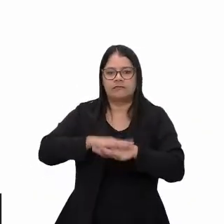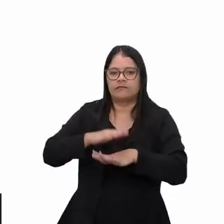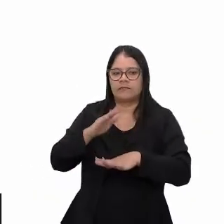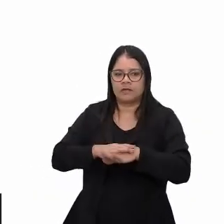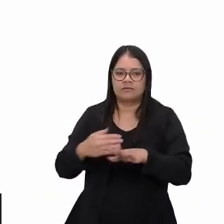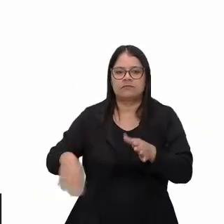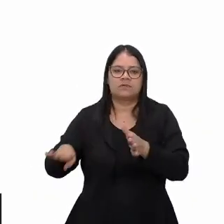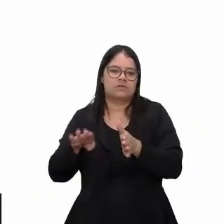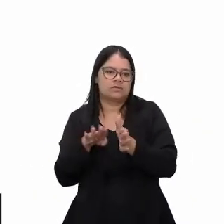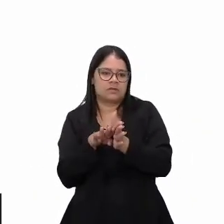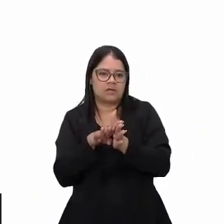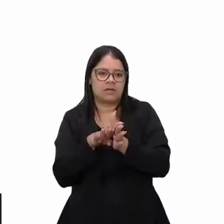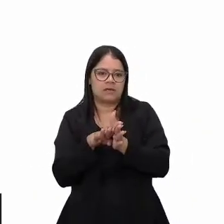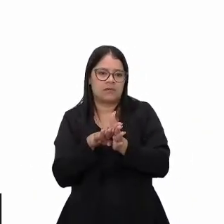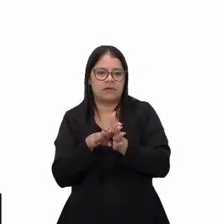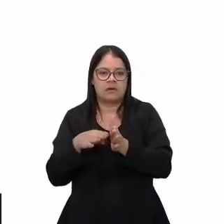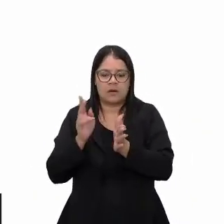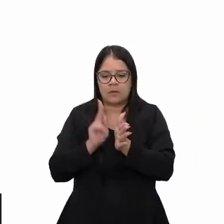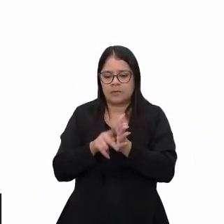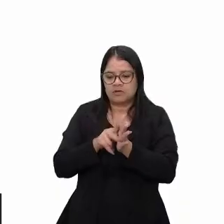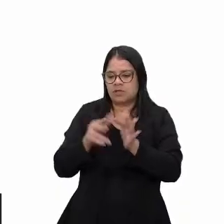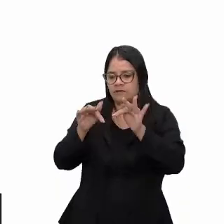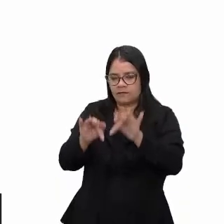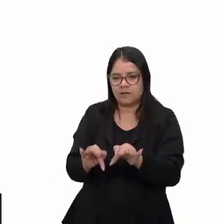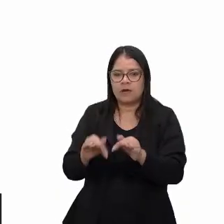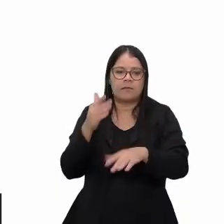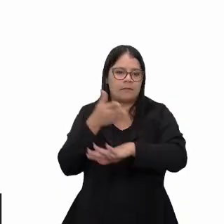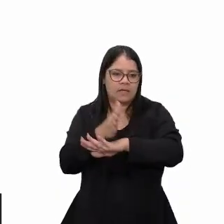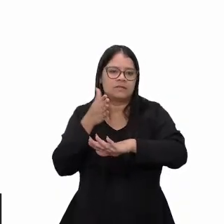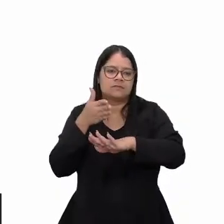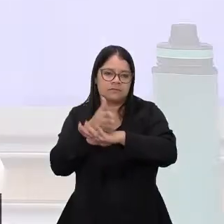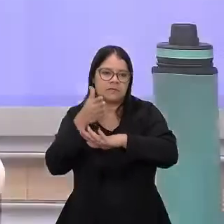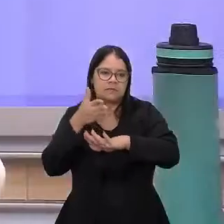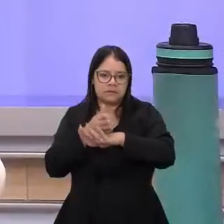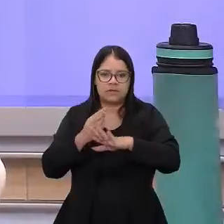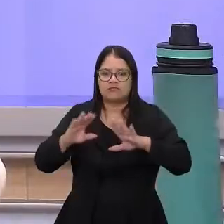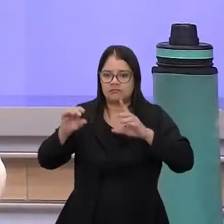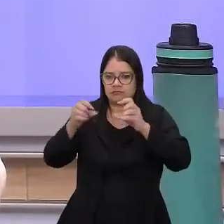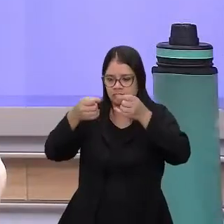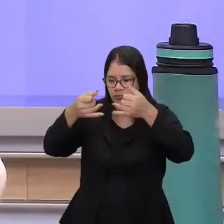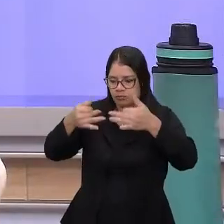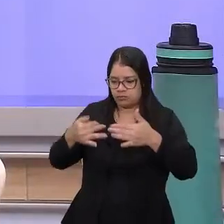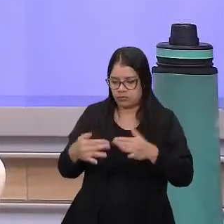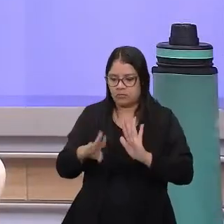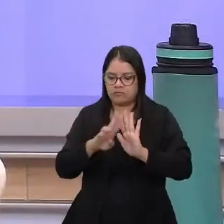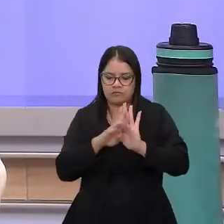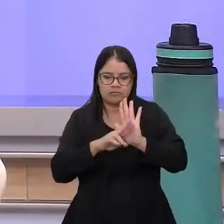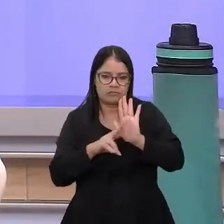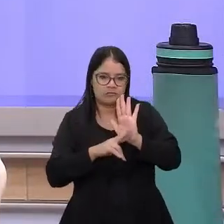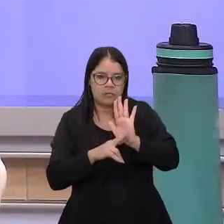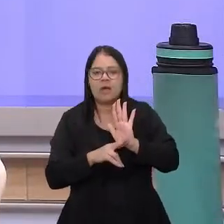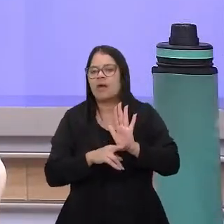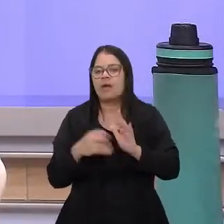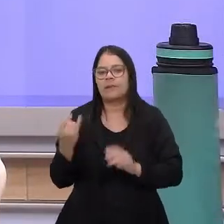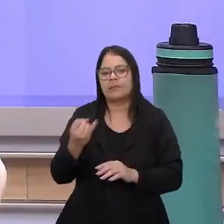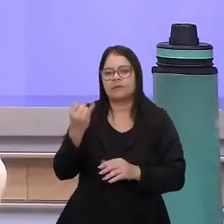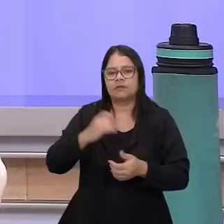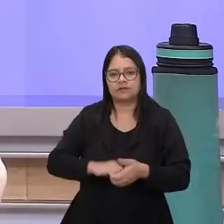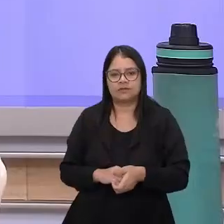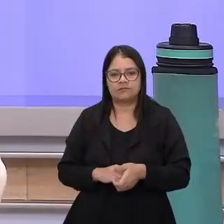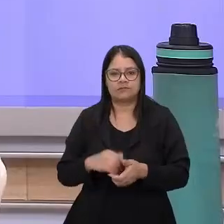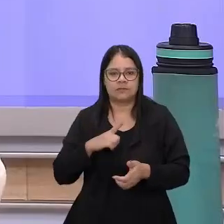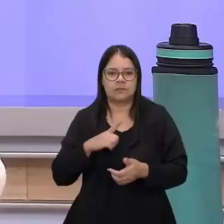para chegar aí ao seu projeto final, para a participação dessa conferência, é muito importante. E aí nós temos